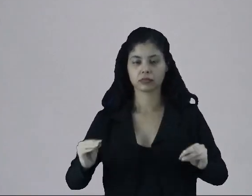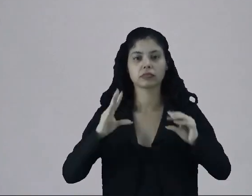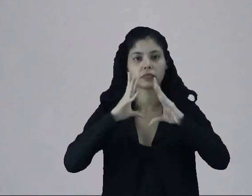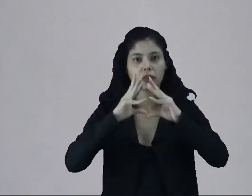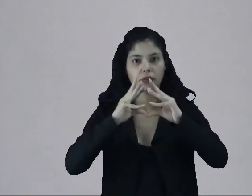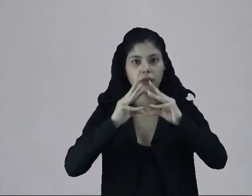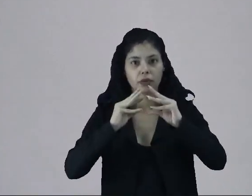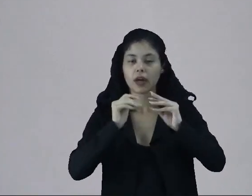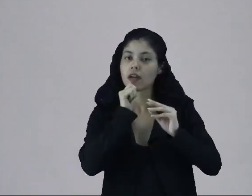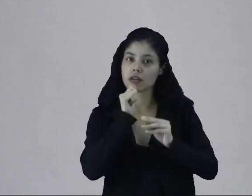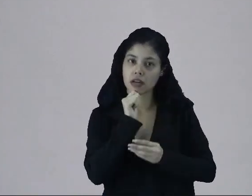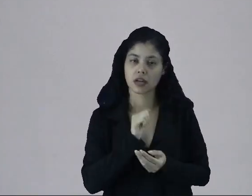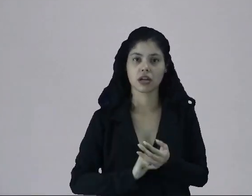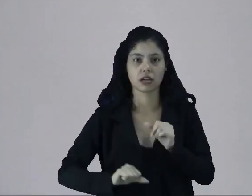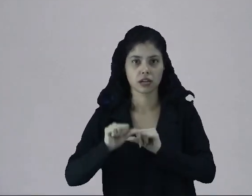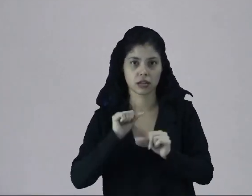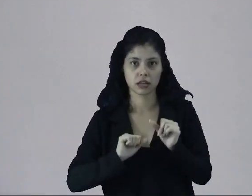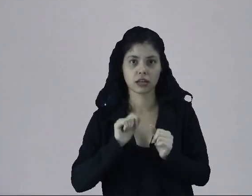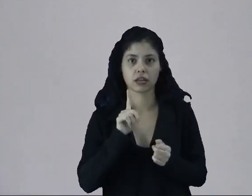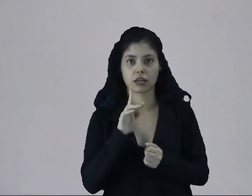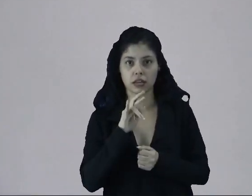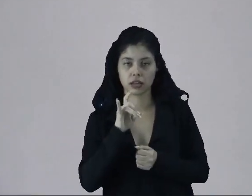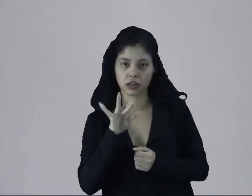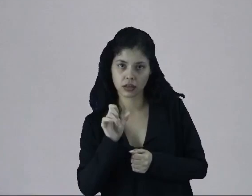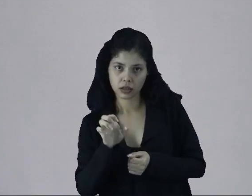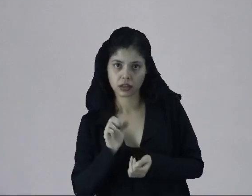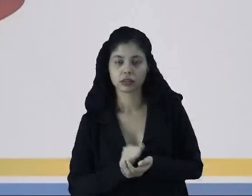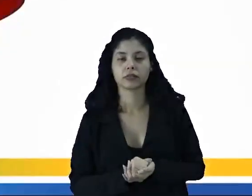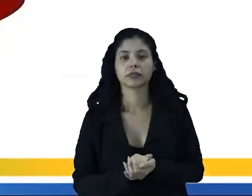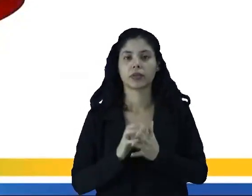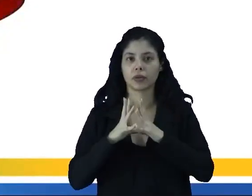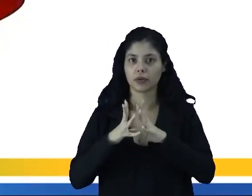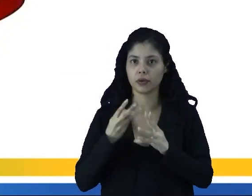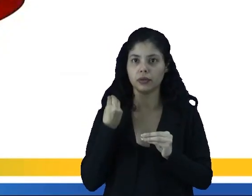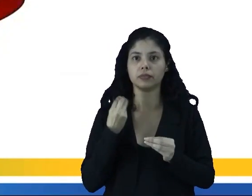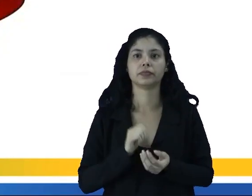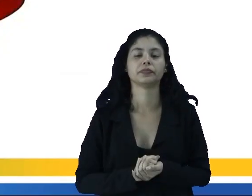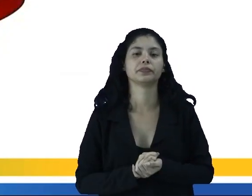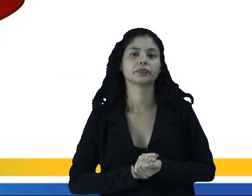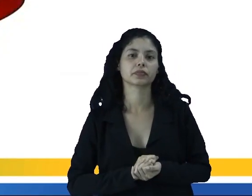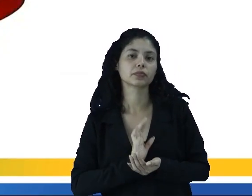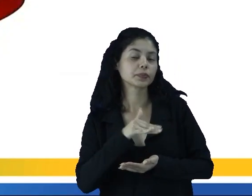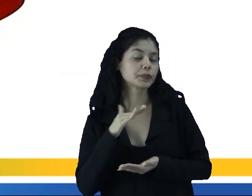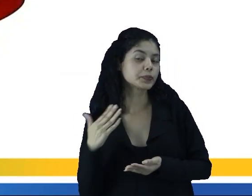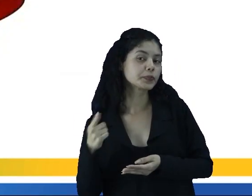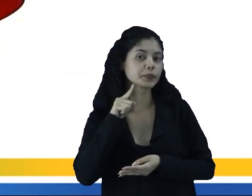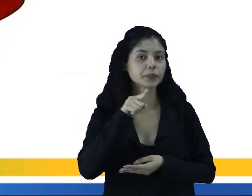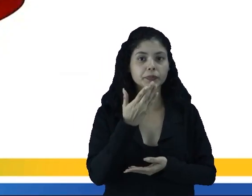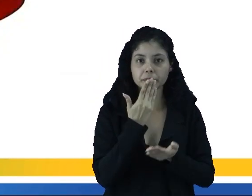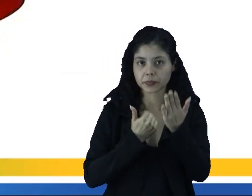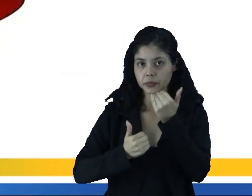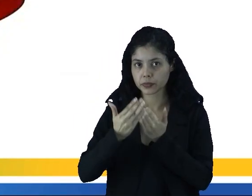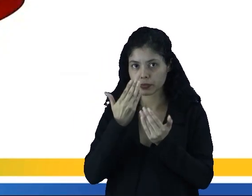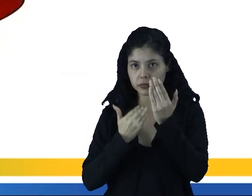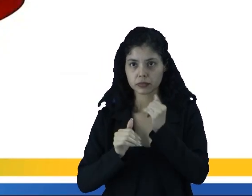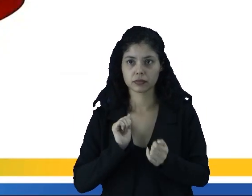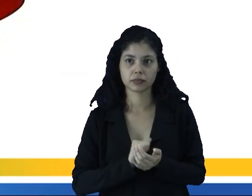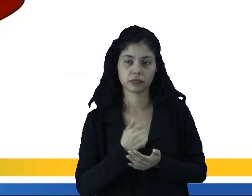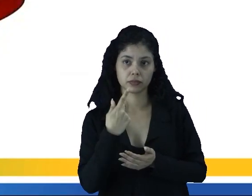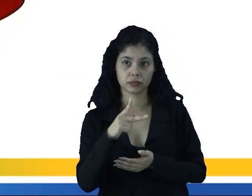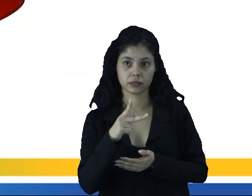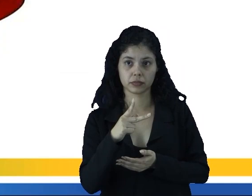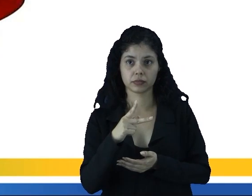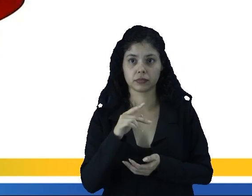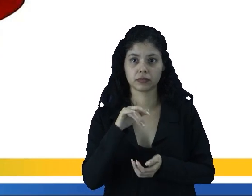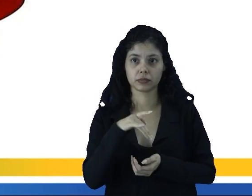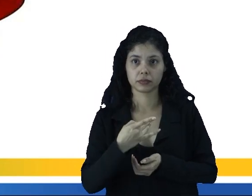para virar glicose e ser absorvido. O que vai acontecer lá no seu corpo? Quando você se alimenta, o teu